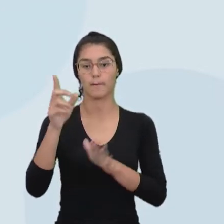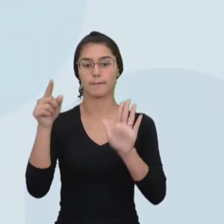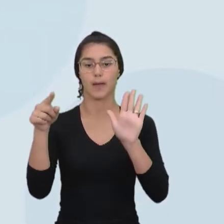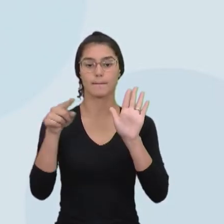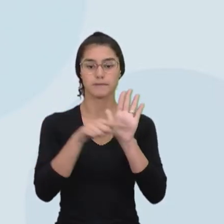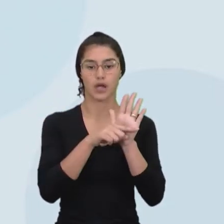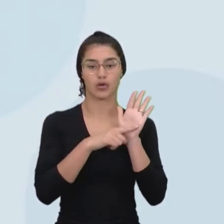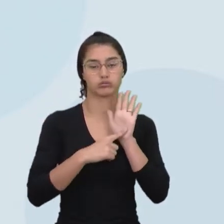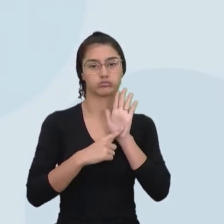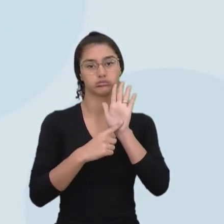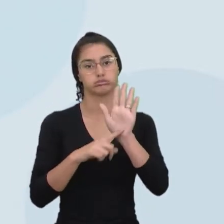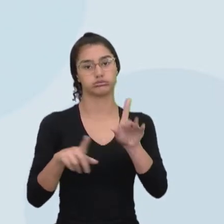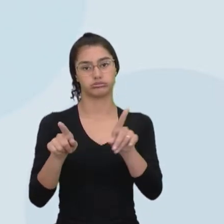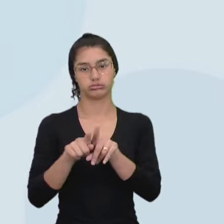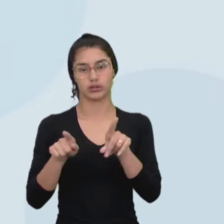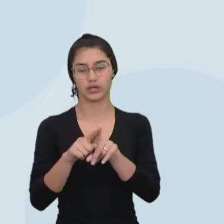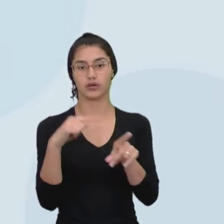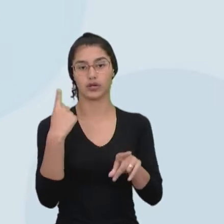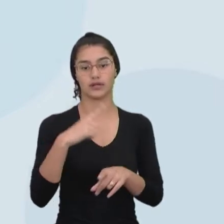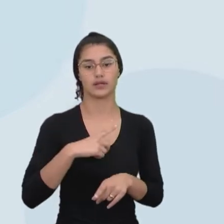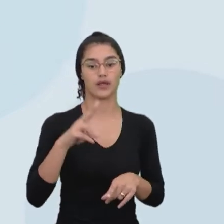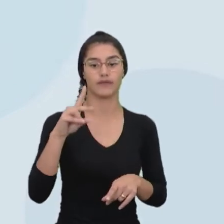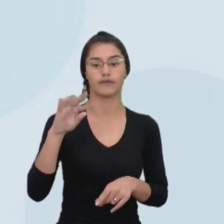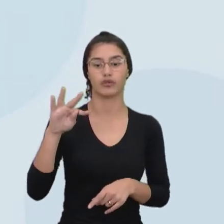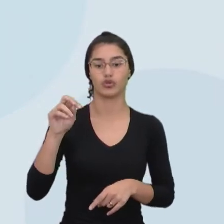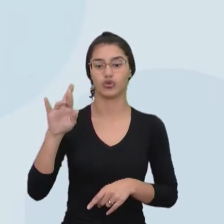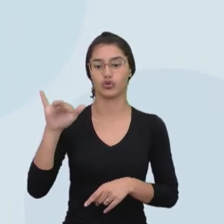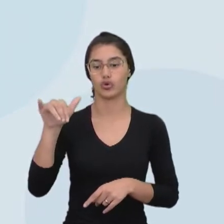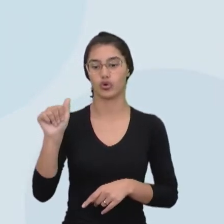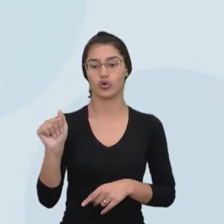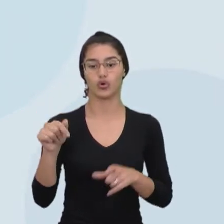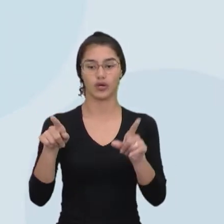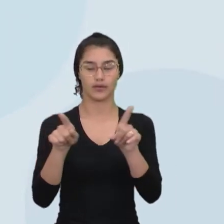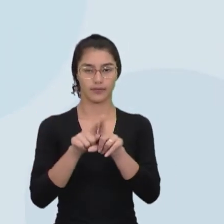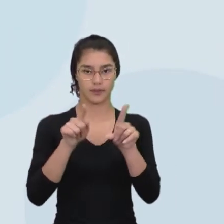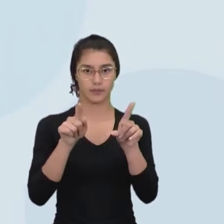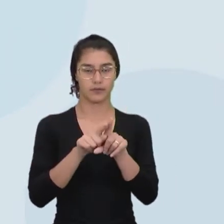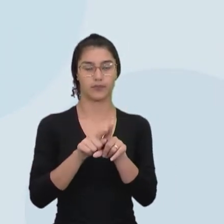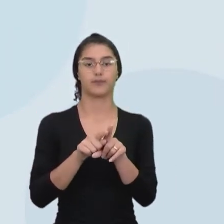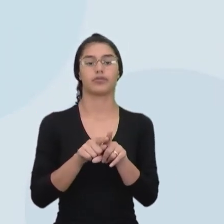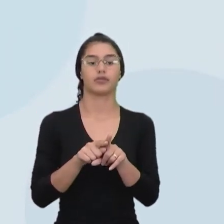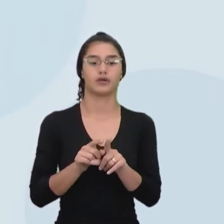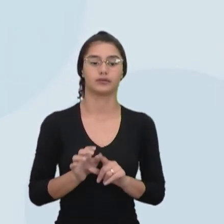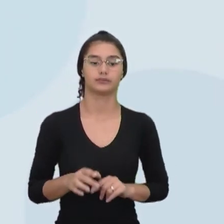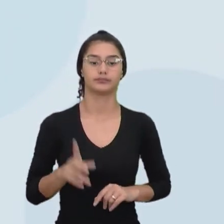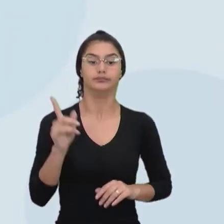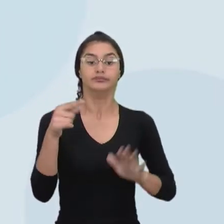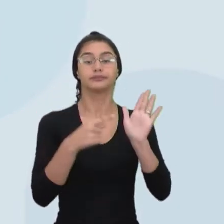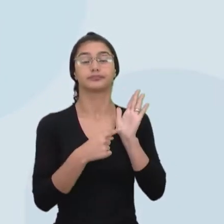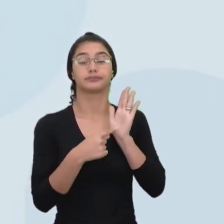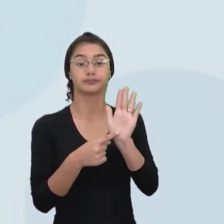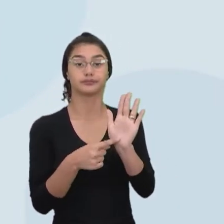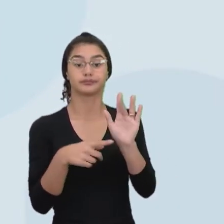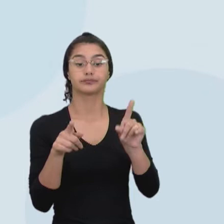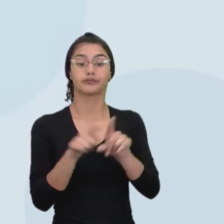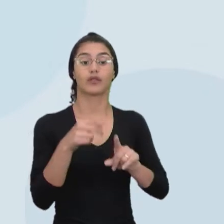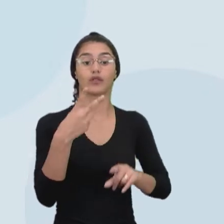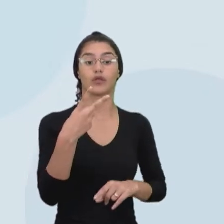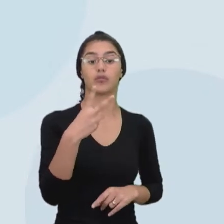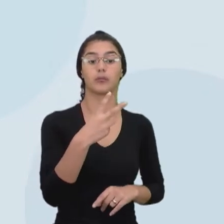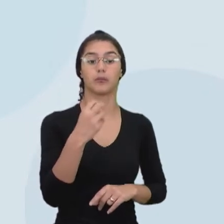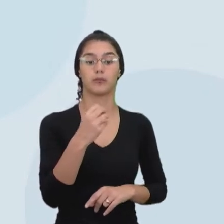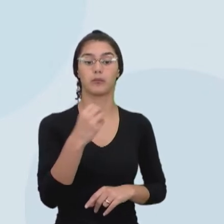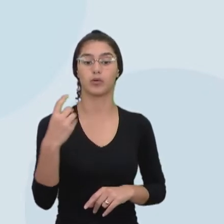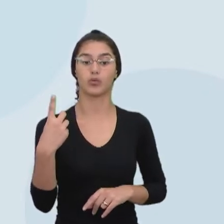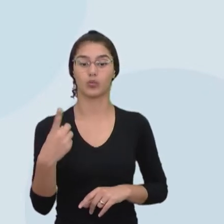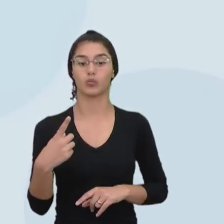que aparece, né? E aí nós temos Vitória, né? Capital do Espírito Santo, que aparece também aí em 2001,